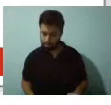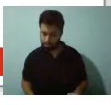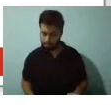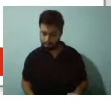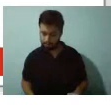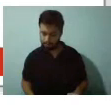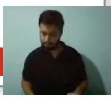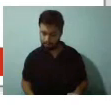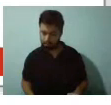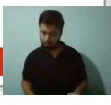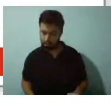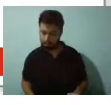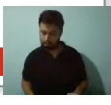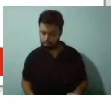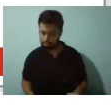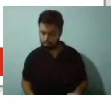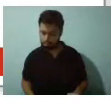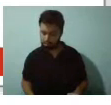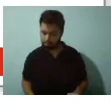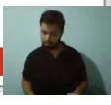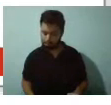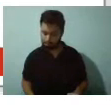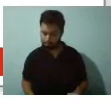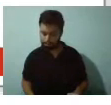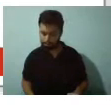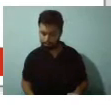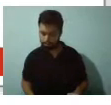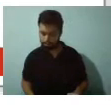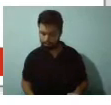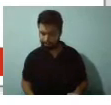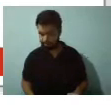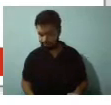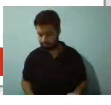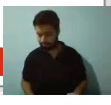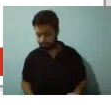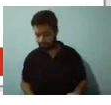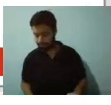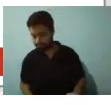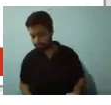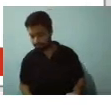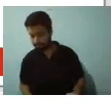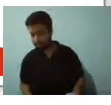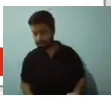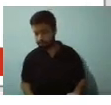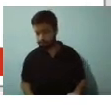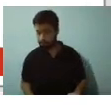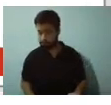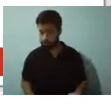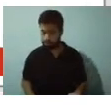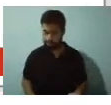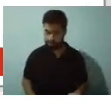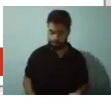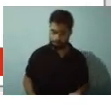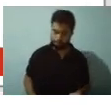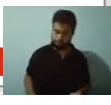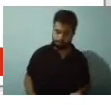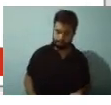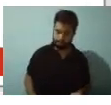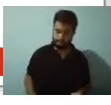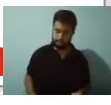respeito e inserção. Por outro lado, o mesmo espaço que permitiu isso também é palco para manifestações contrárias, mostrando toda a